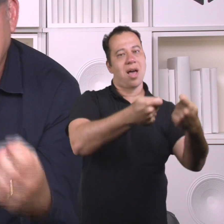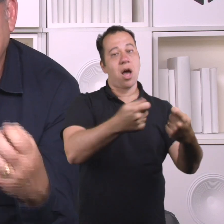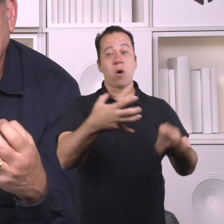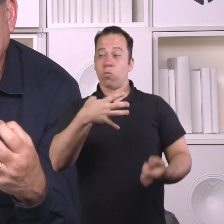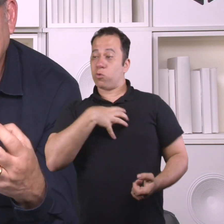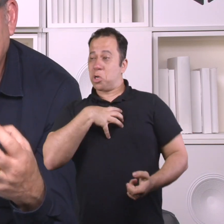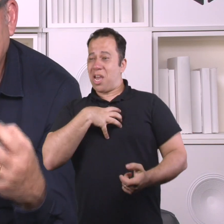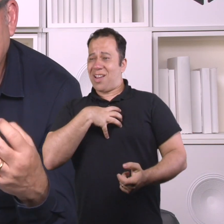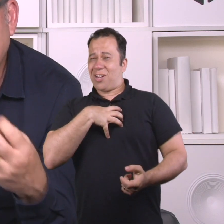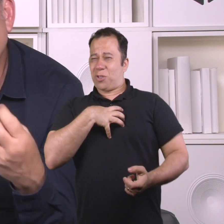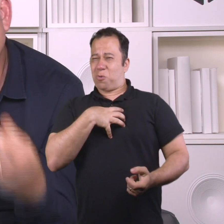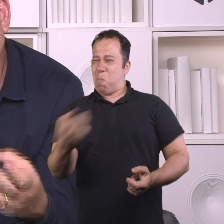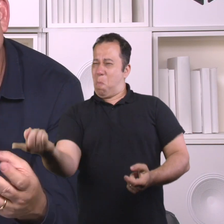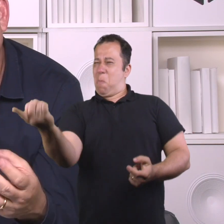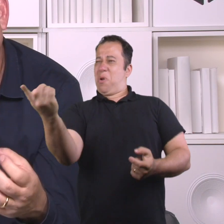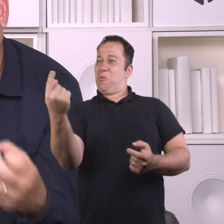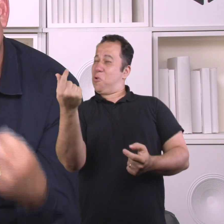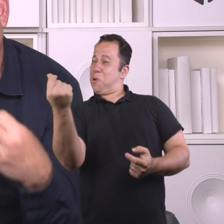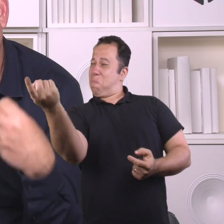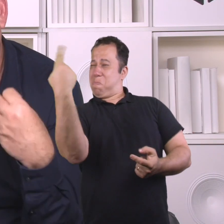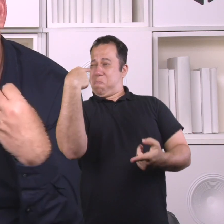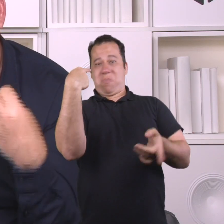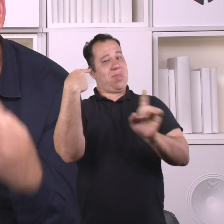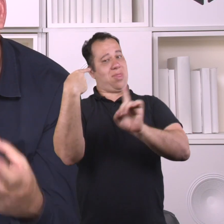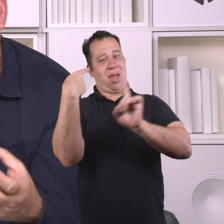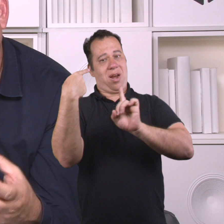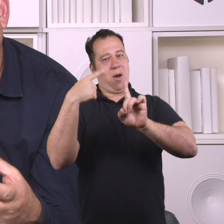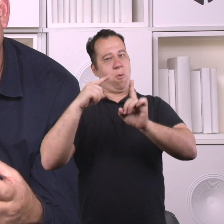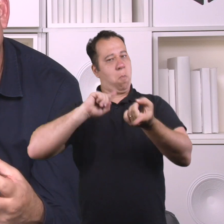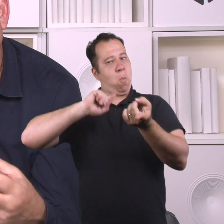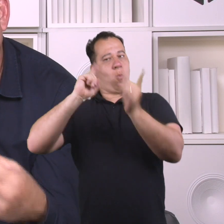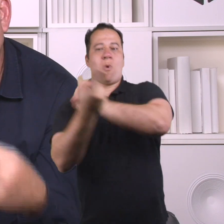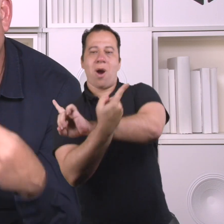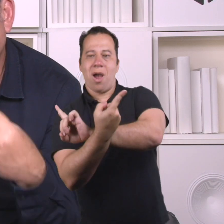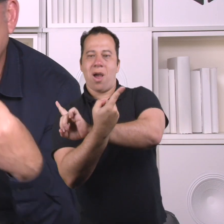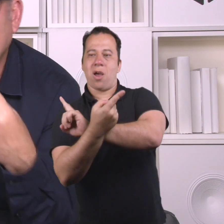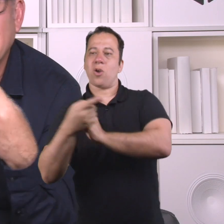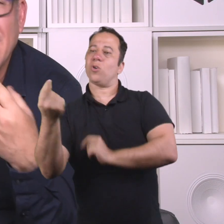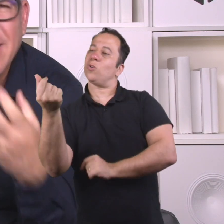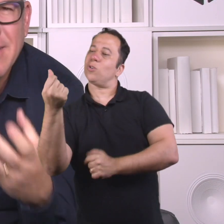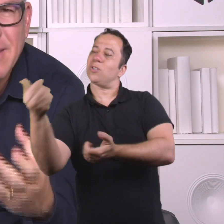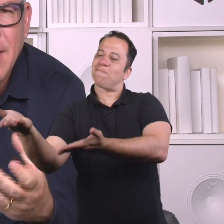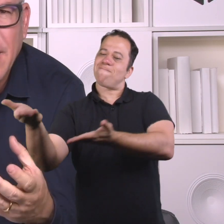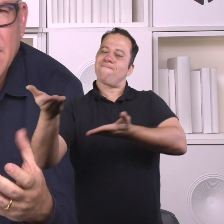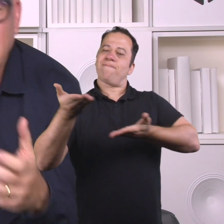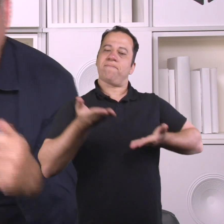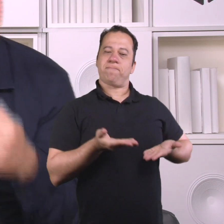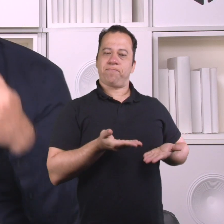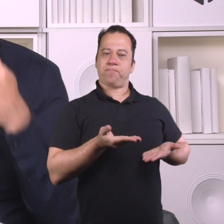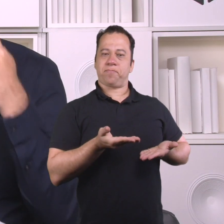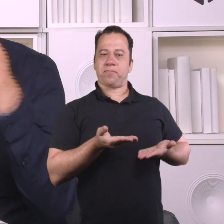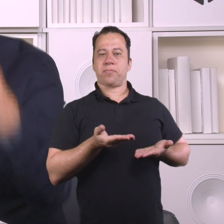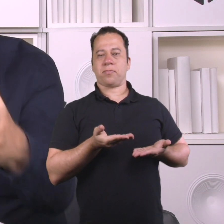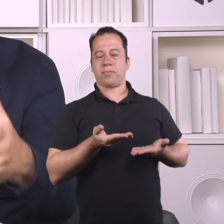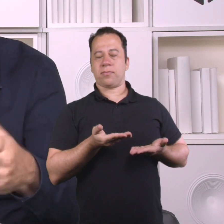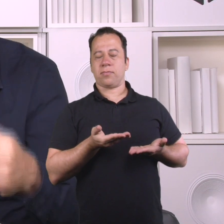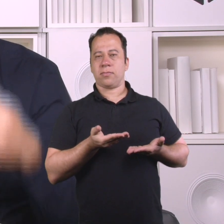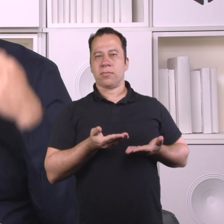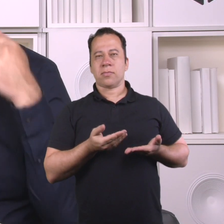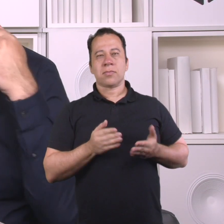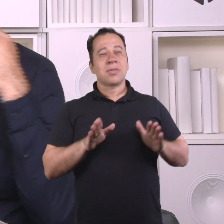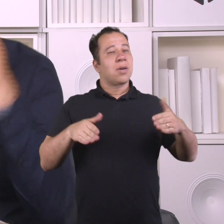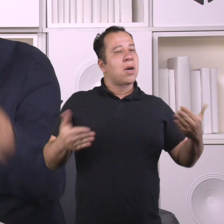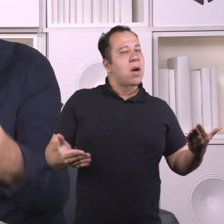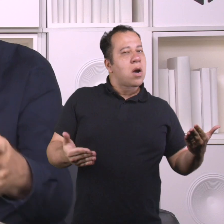acúmulo, a mentalidade de usura, a mentalidade de egoísmo, a mentalidade de escassez. Se eu não posso repartir com você,